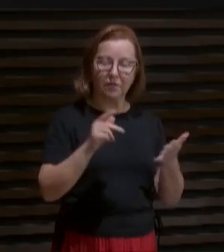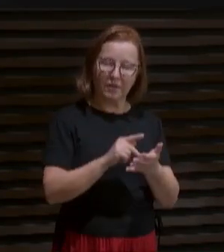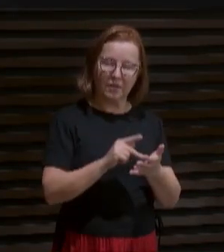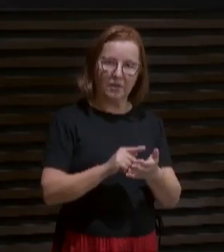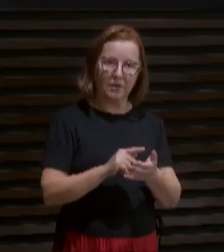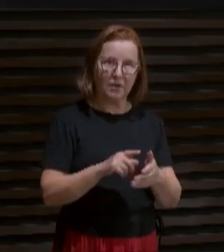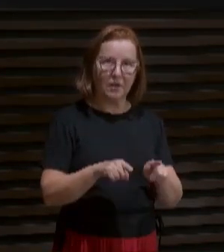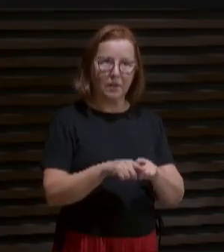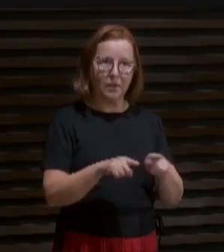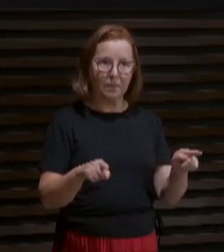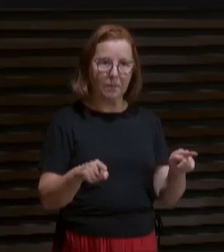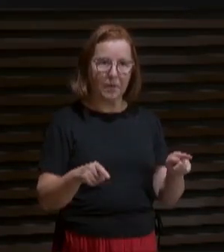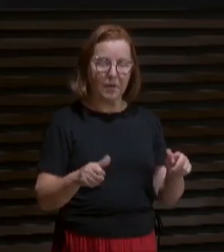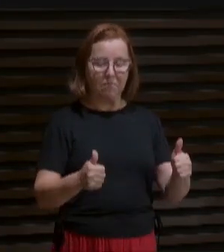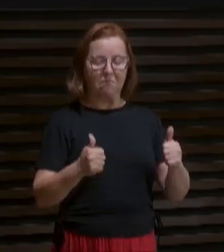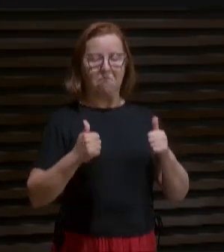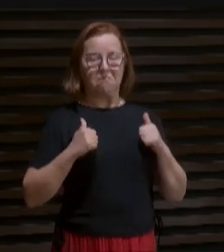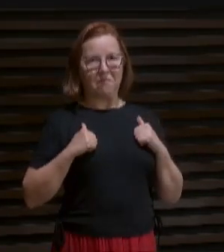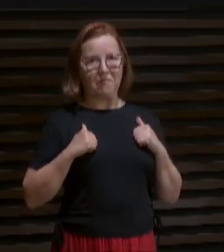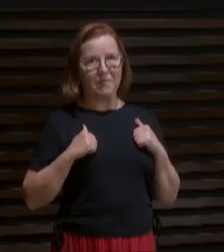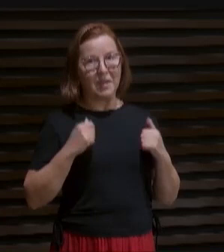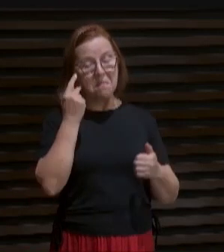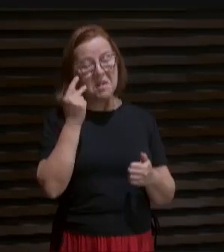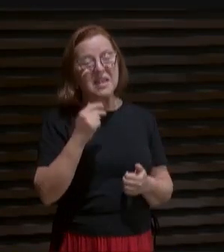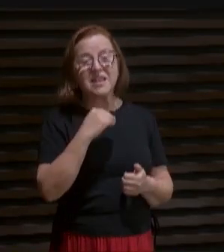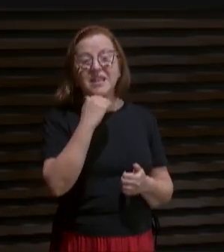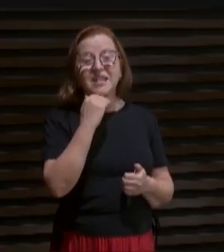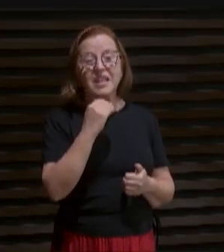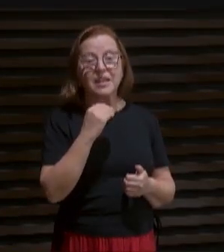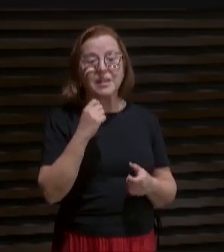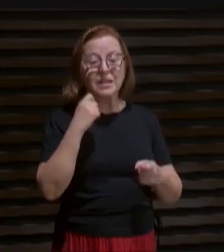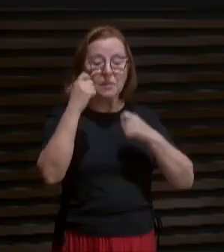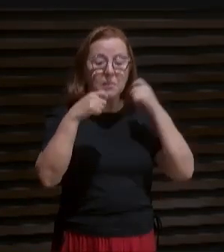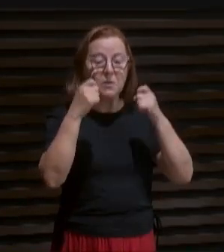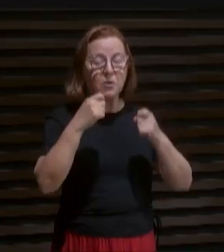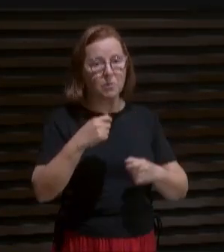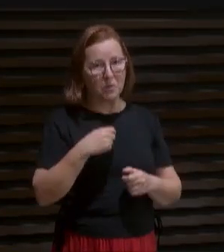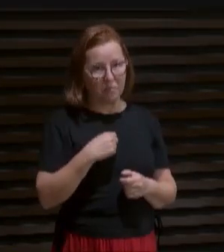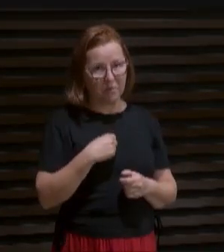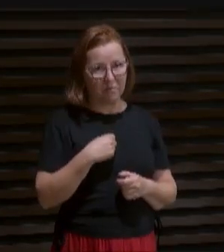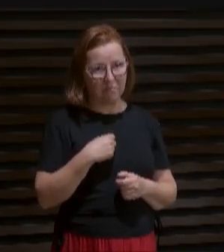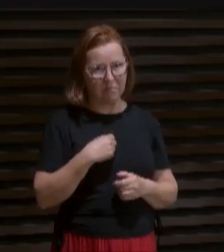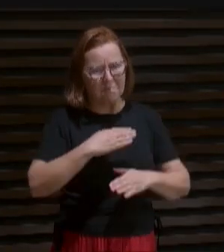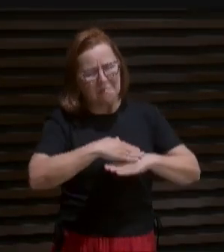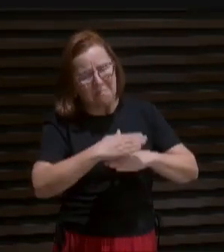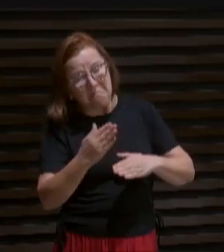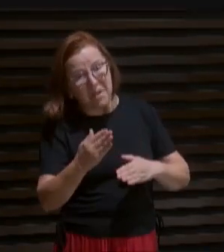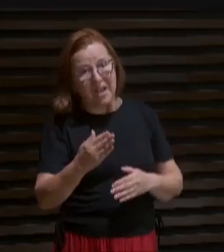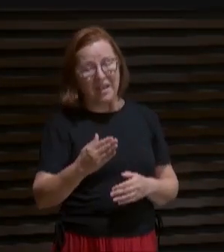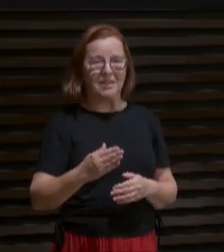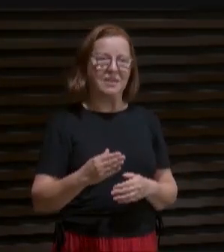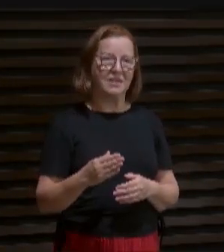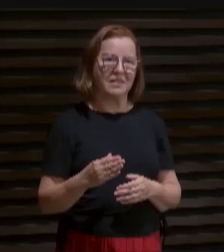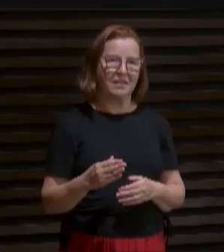mas abstenho-me para que ninguém se preocupe comigo mais do que em mim vê